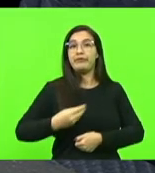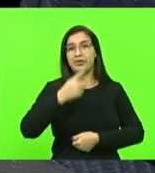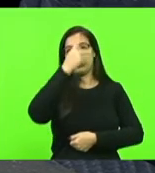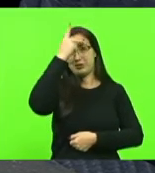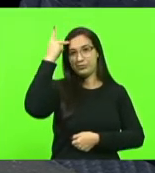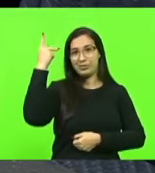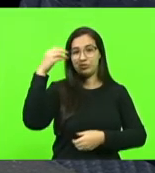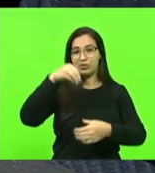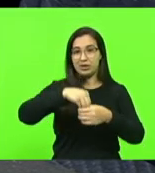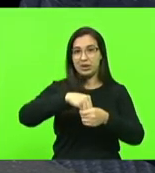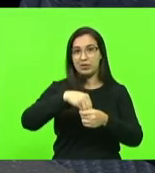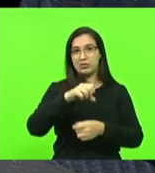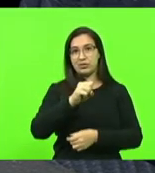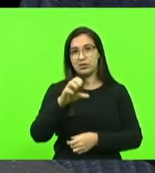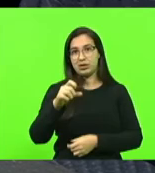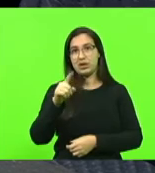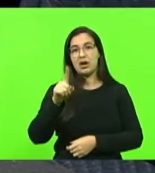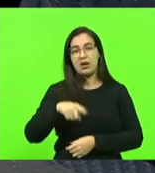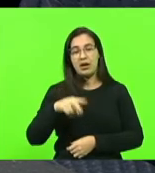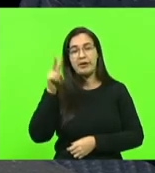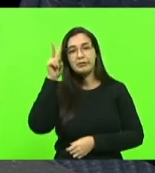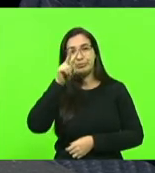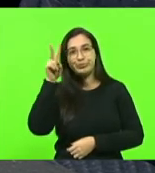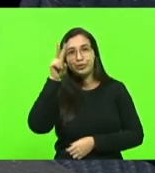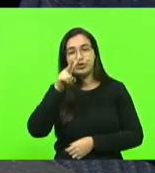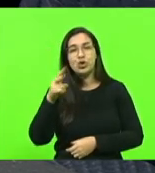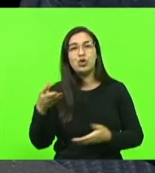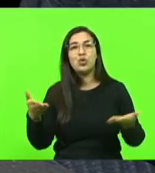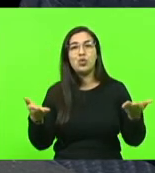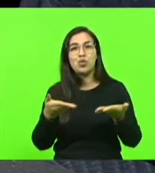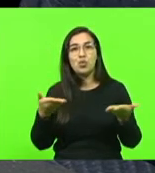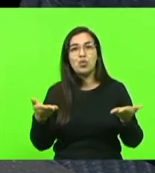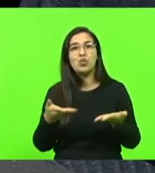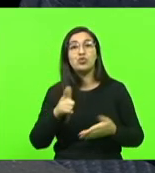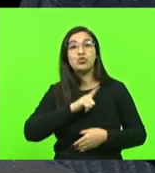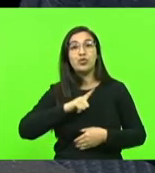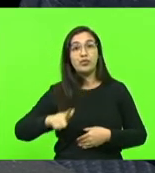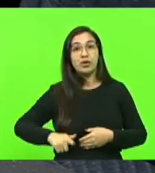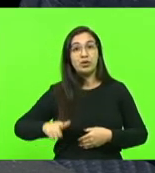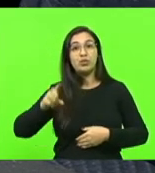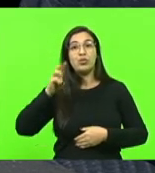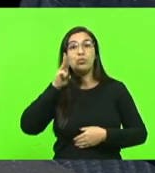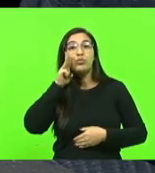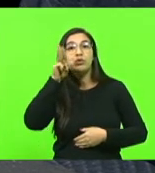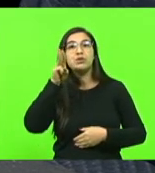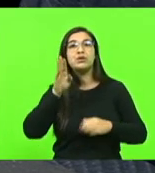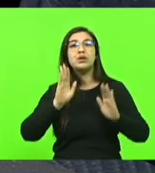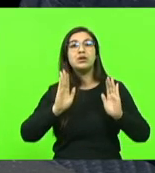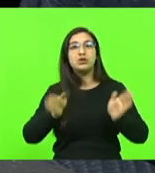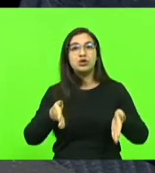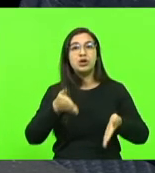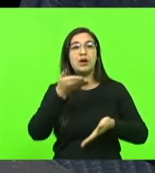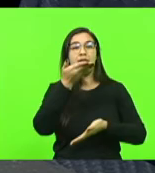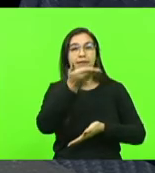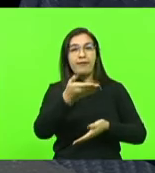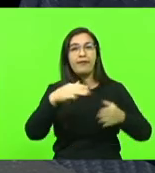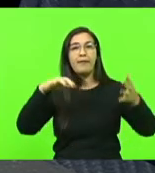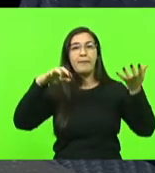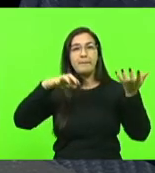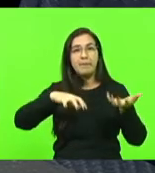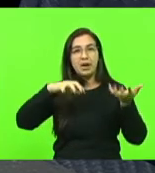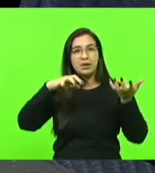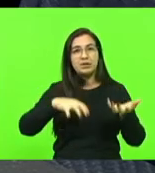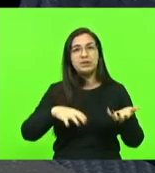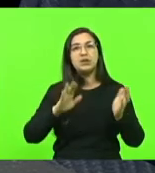é um dia histórico. O governador, nesse momento, está em Brasília, já fez o ato aqui em Santa Catarina com as lideranças